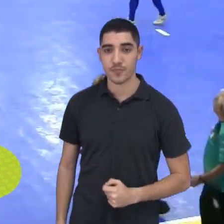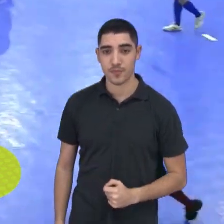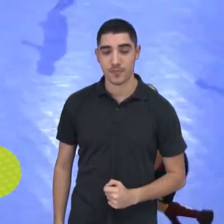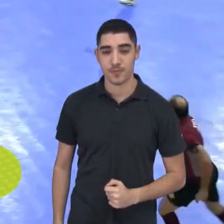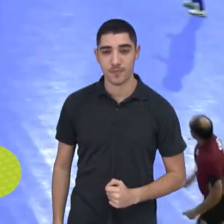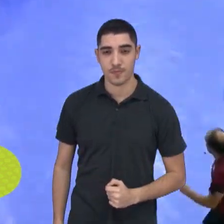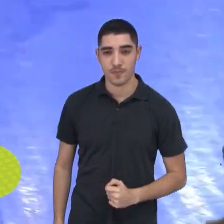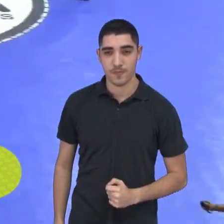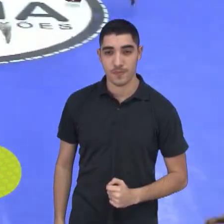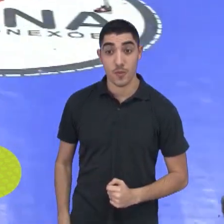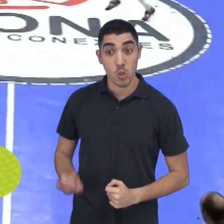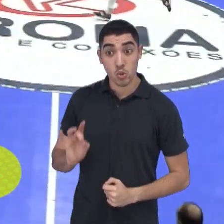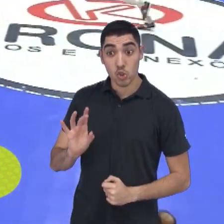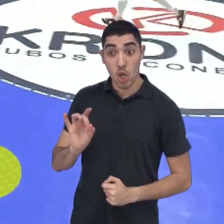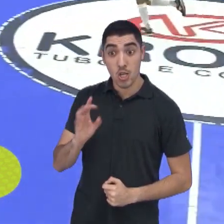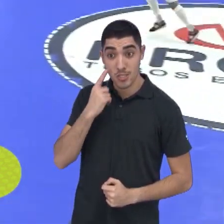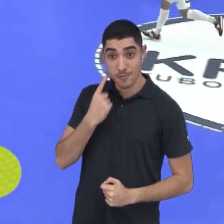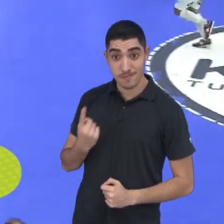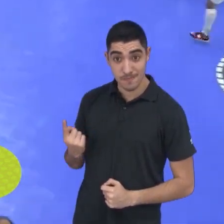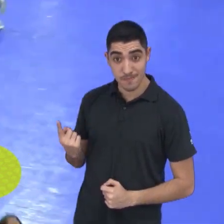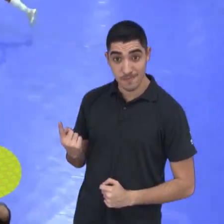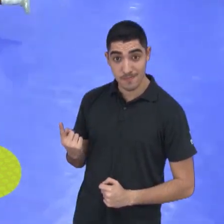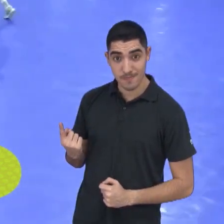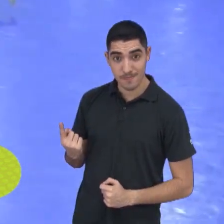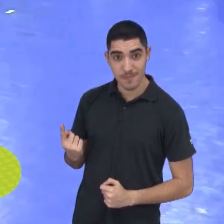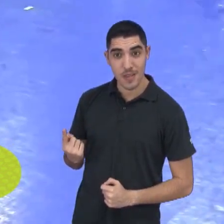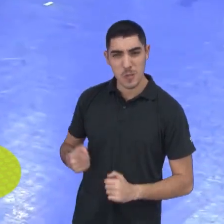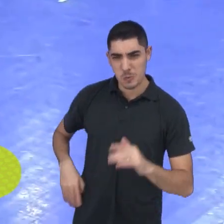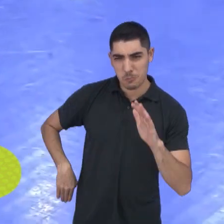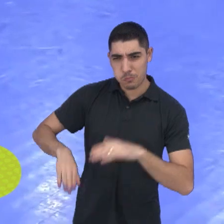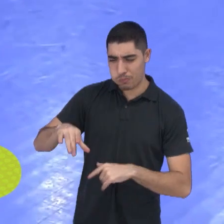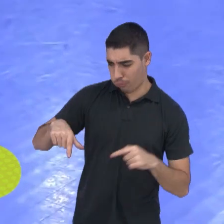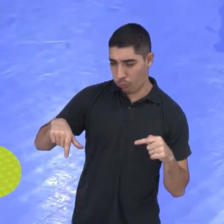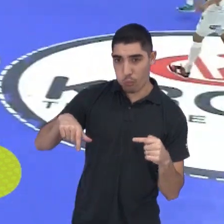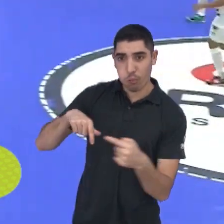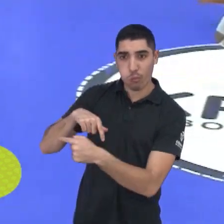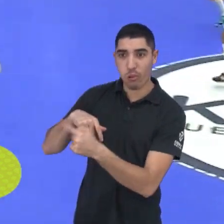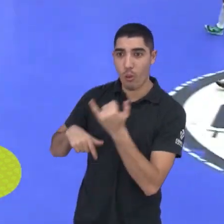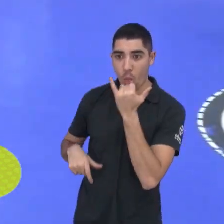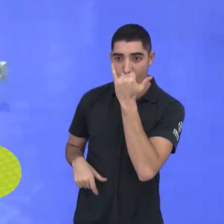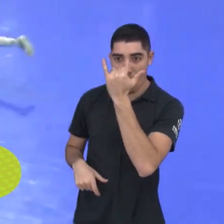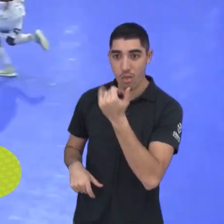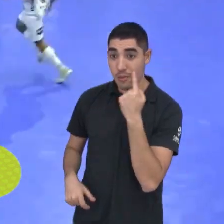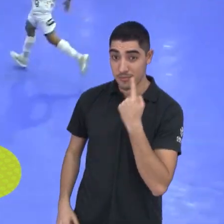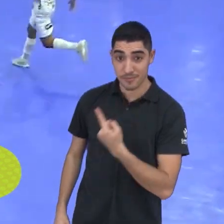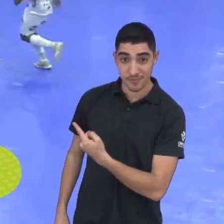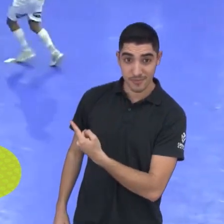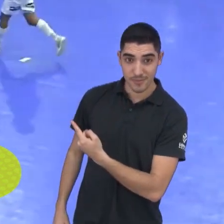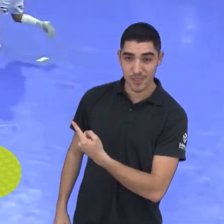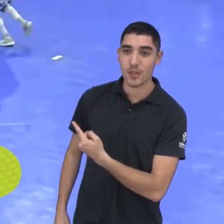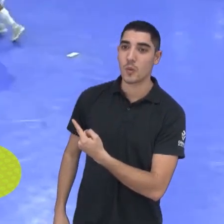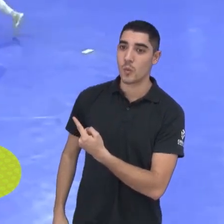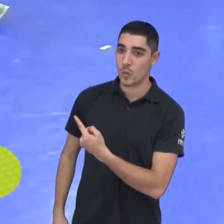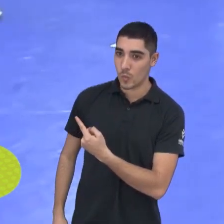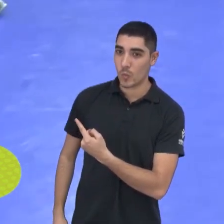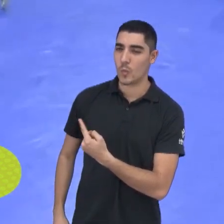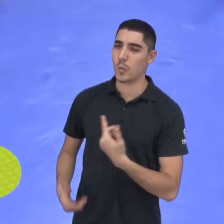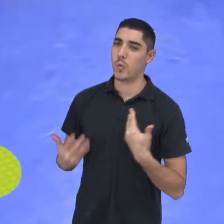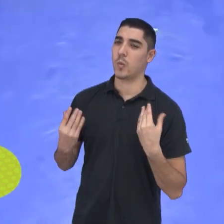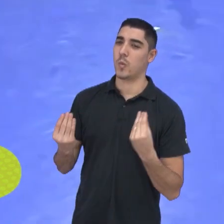para Leozinho, livre, carregou e na cara de David fez isso aí, ó. Mandou para fora do gol.